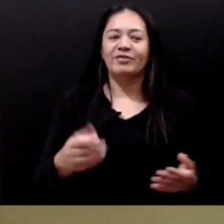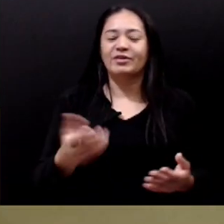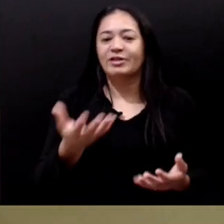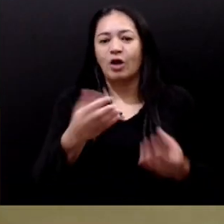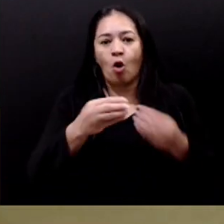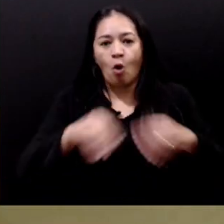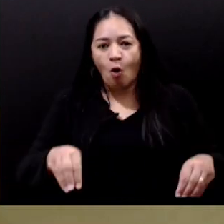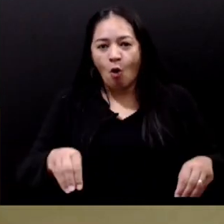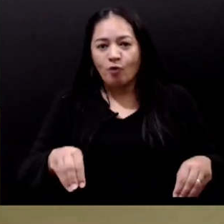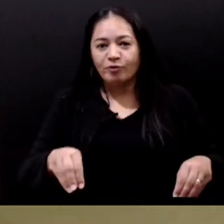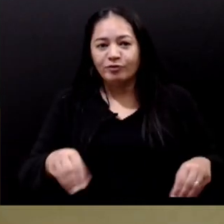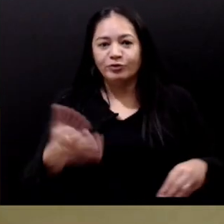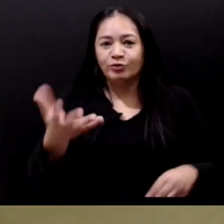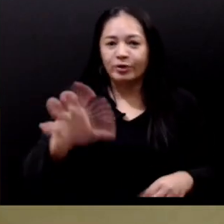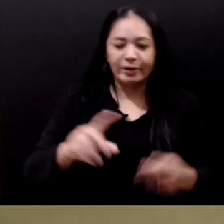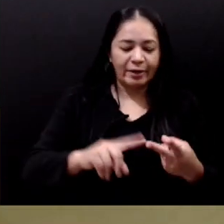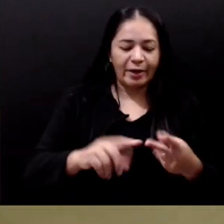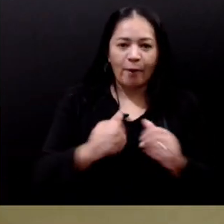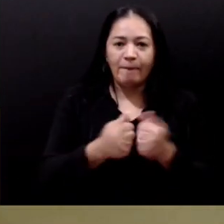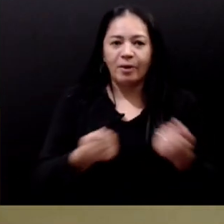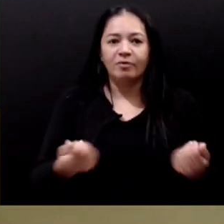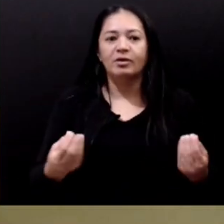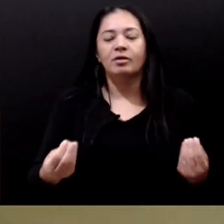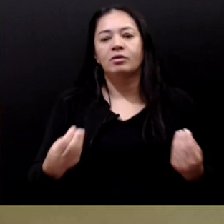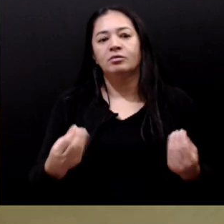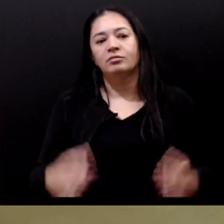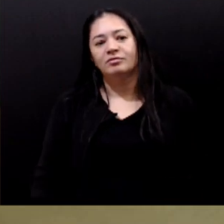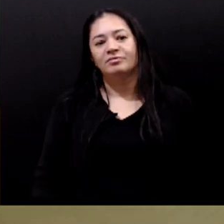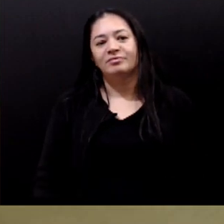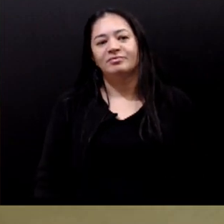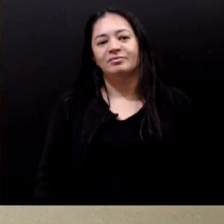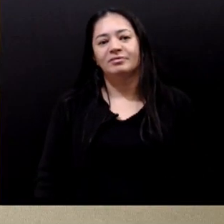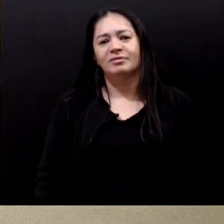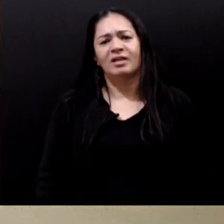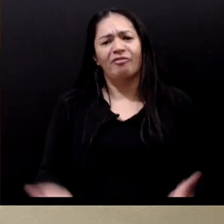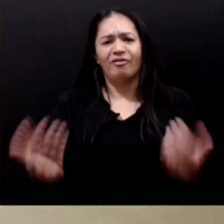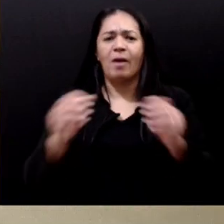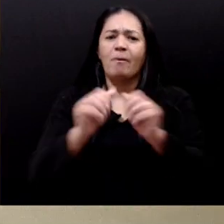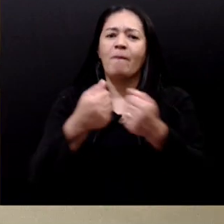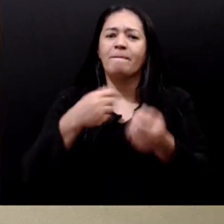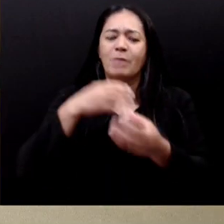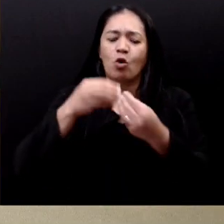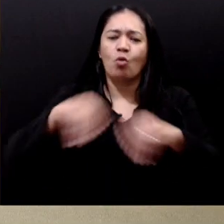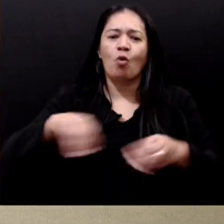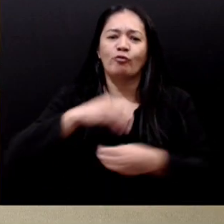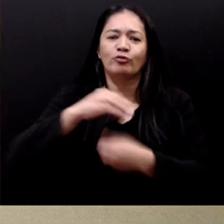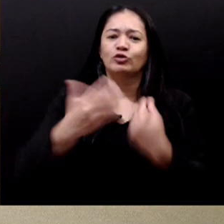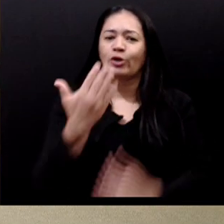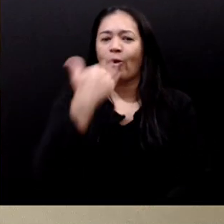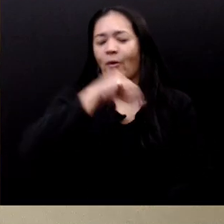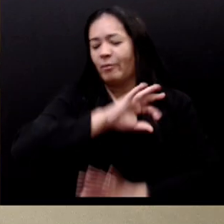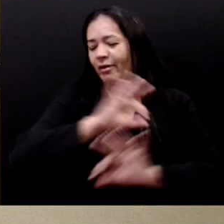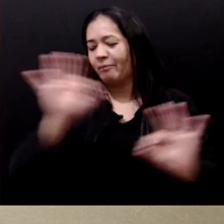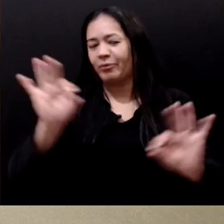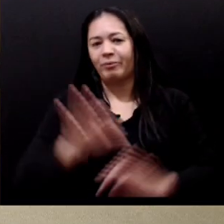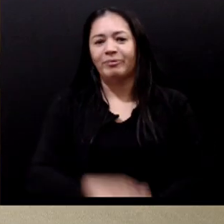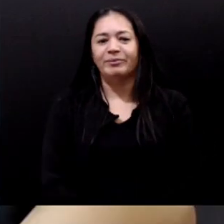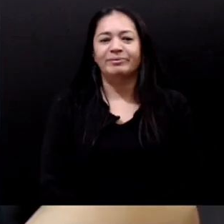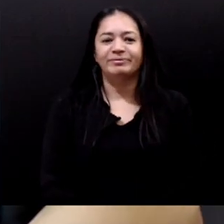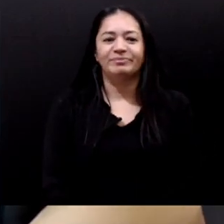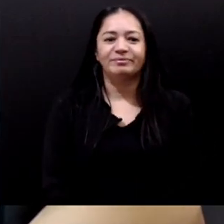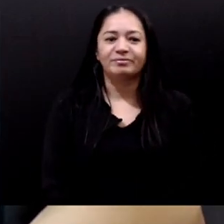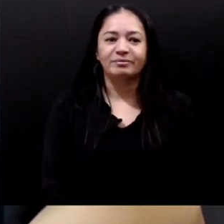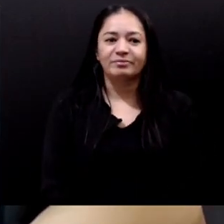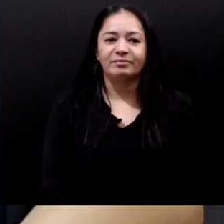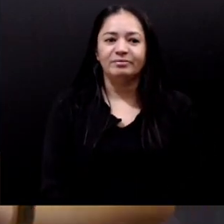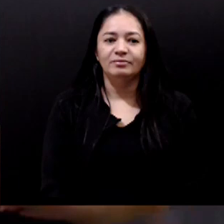tem medo do pão, daí eu falo pra você comer um pão com E ovo, acaba você logo com esse medo e pronto. sabe o que me preocupa mais? Sim. Quando a pessoa elimina o pãozinho